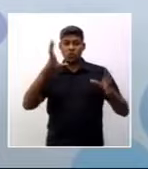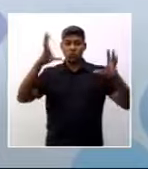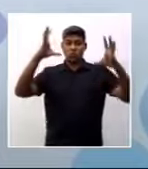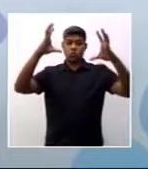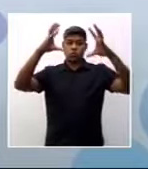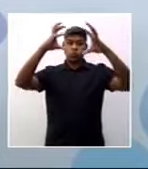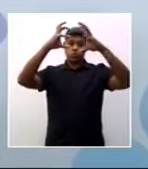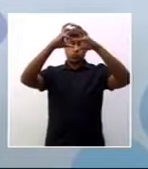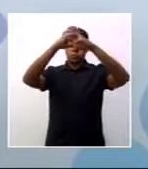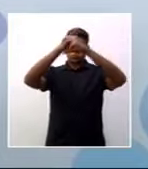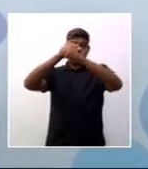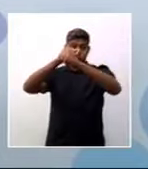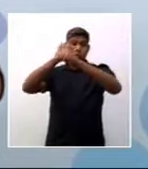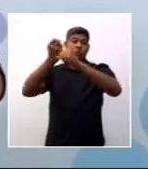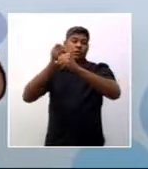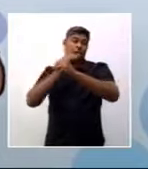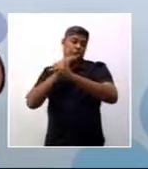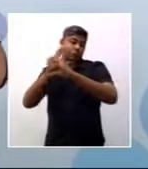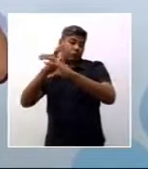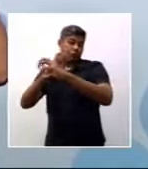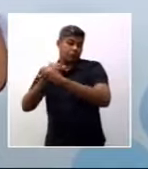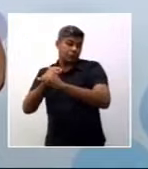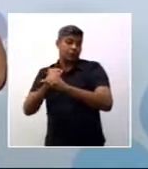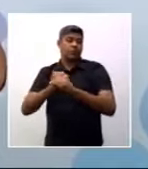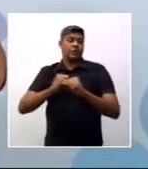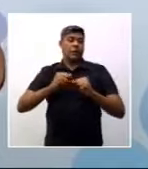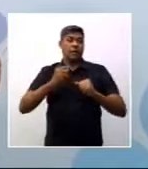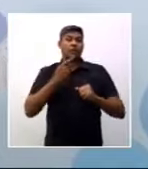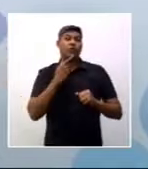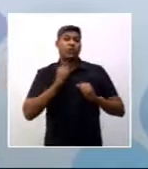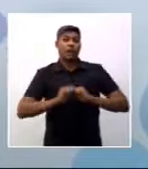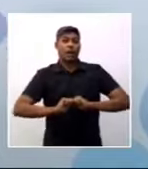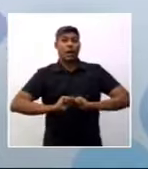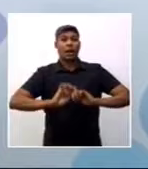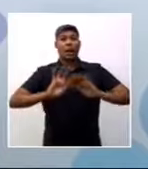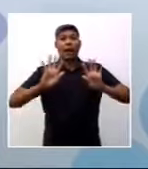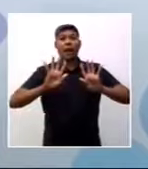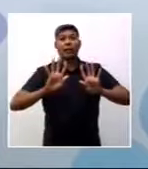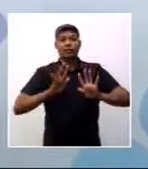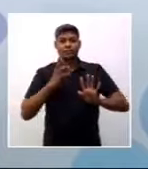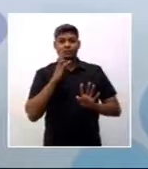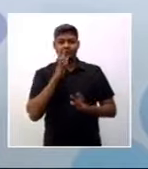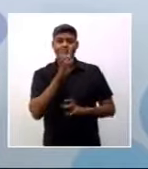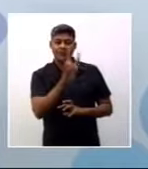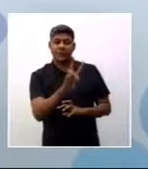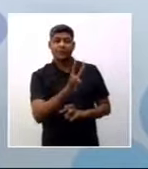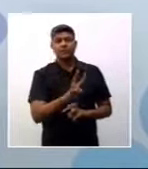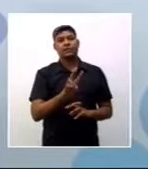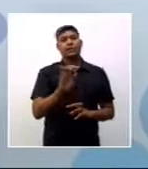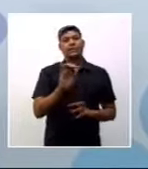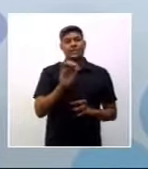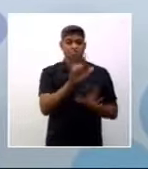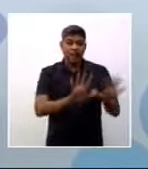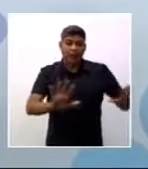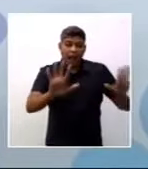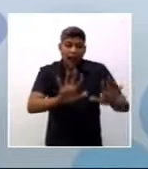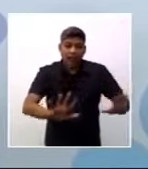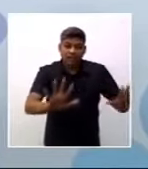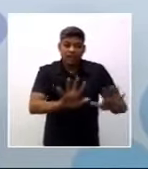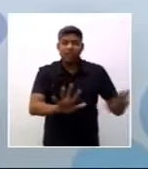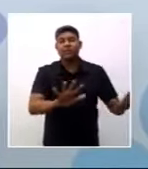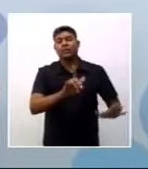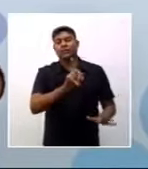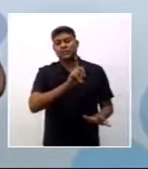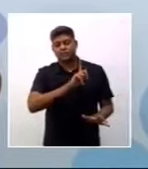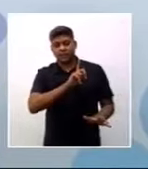aqui é uma parte de mim tivesse muito escura e aí eles vão tentar clarear para que aparecer esse mais então existe a